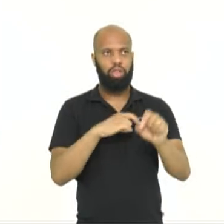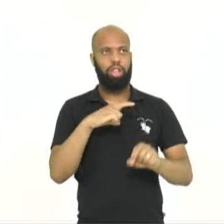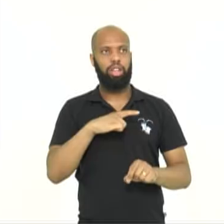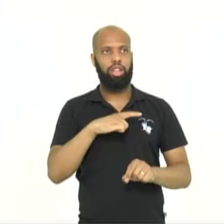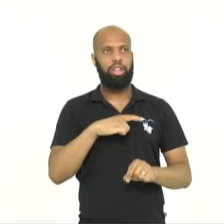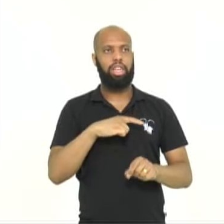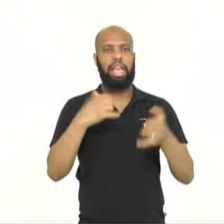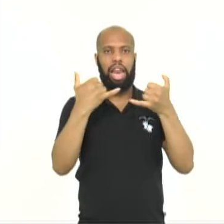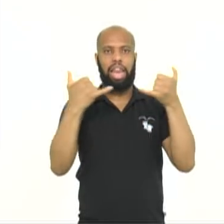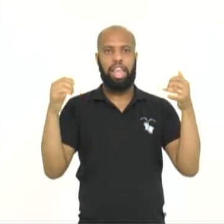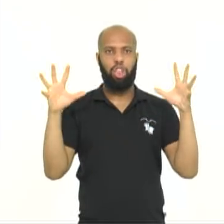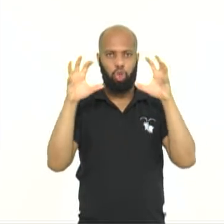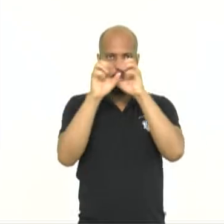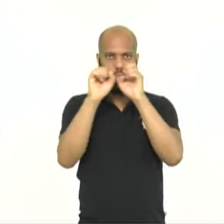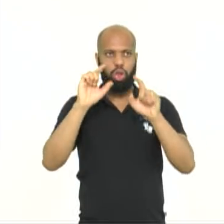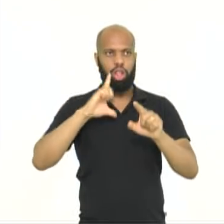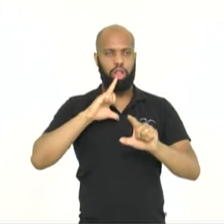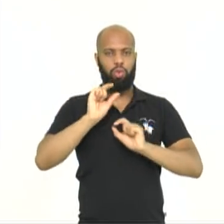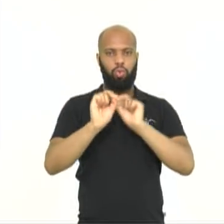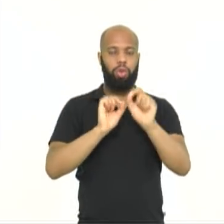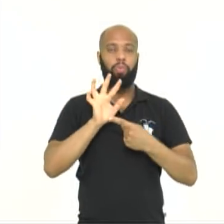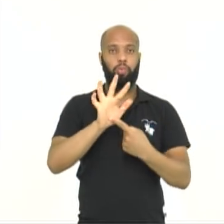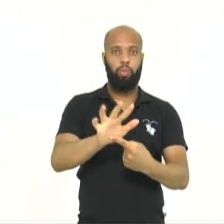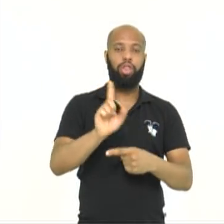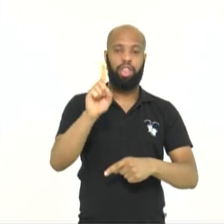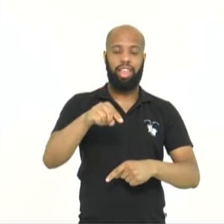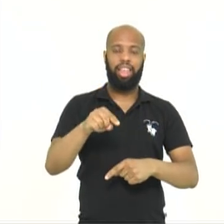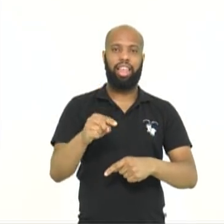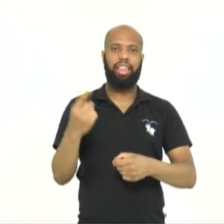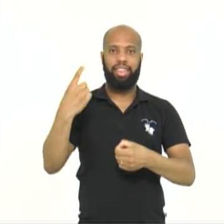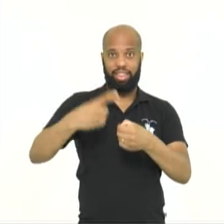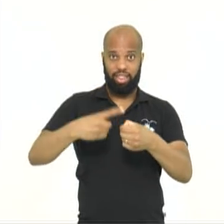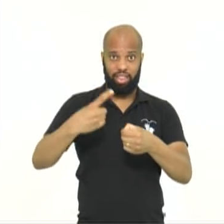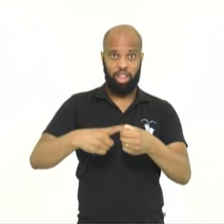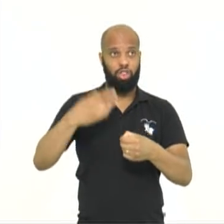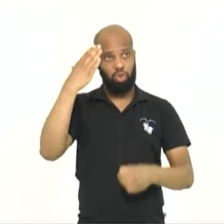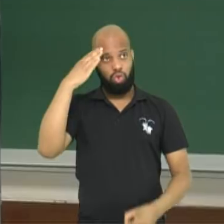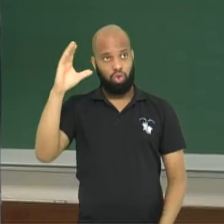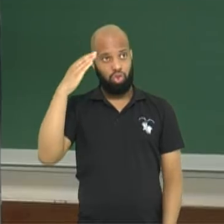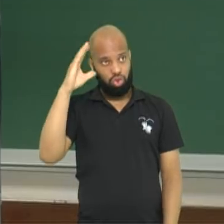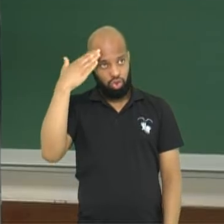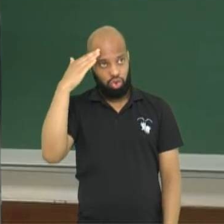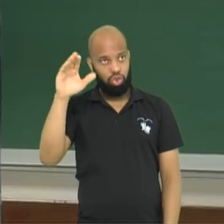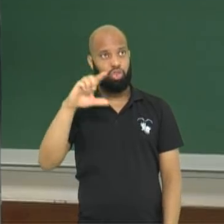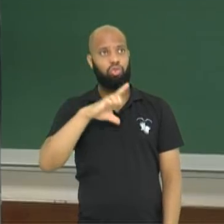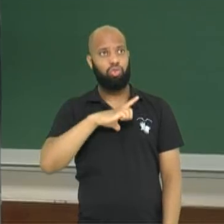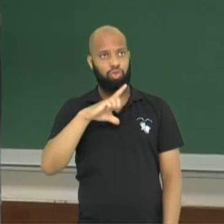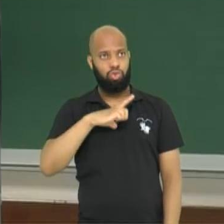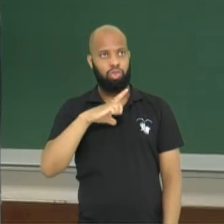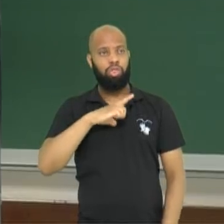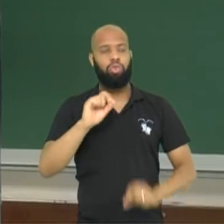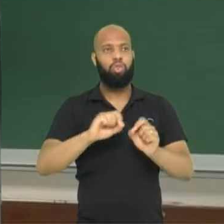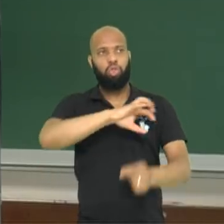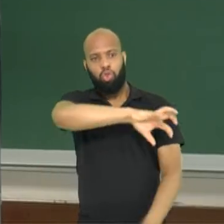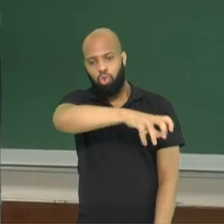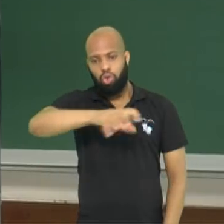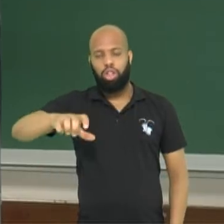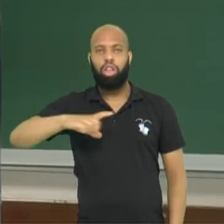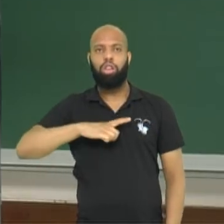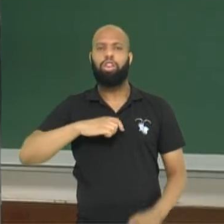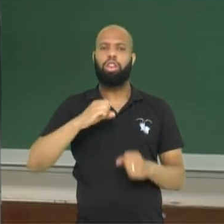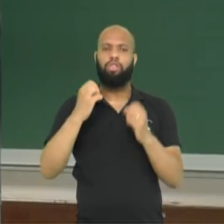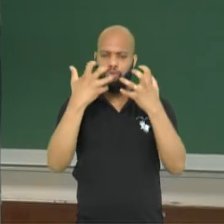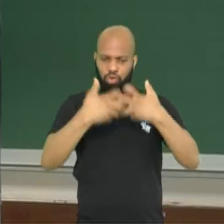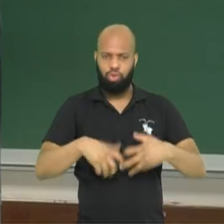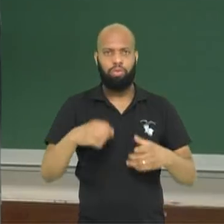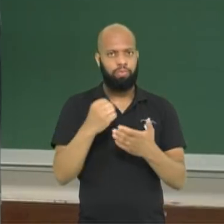mais escura, ela delimita o centro urbano de Curitiba no ano de 1903. Então veja, as torneiras já ficaram em funcionamento por algumas décadas,